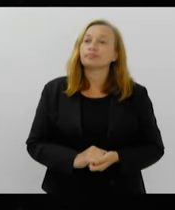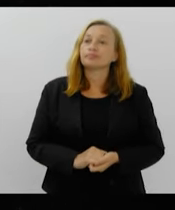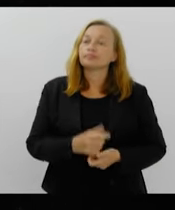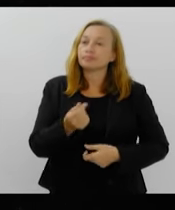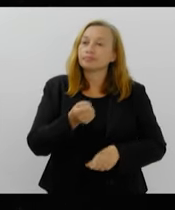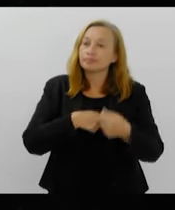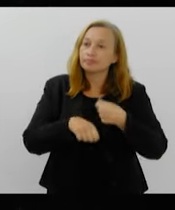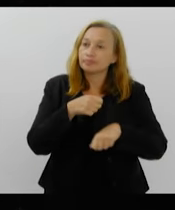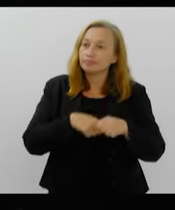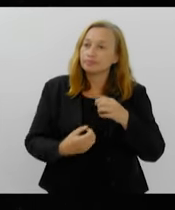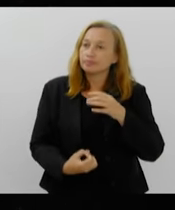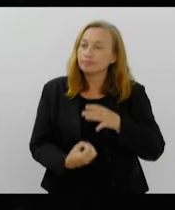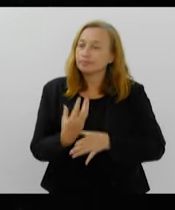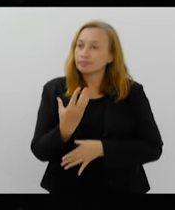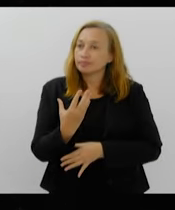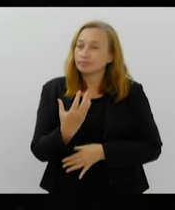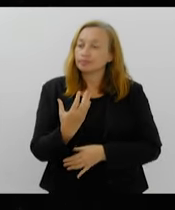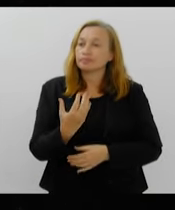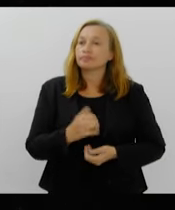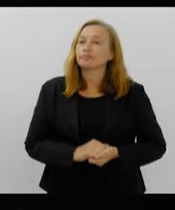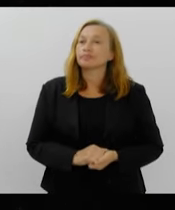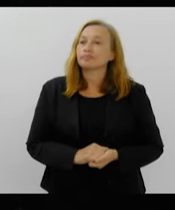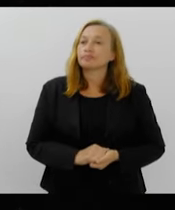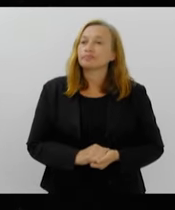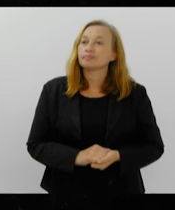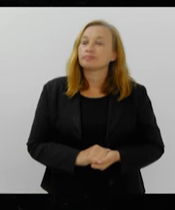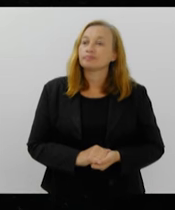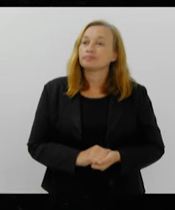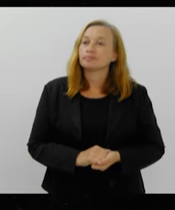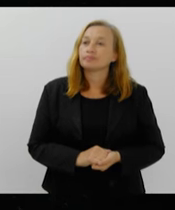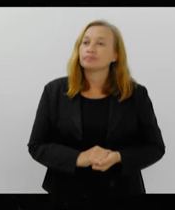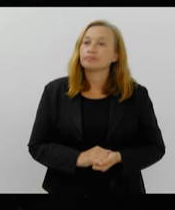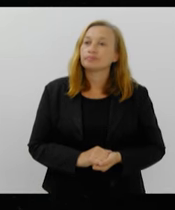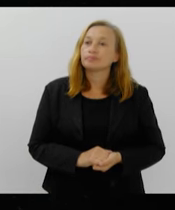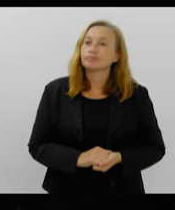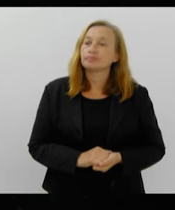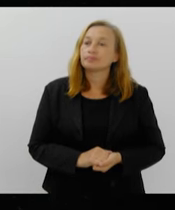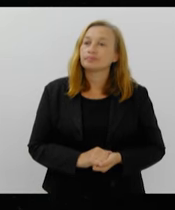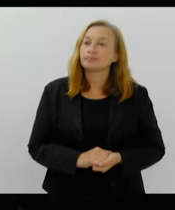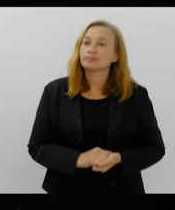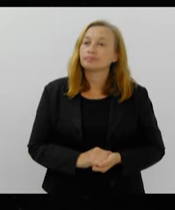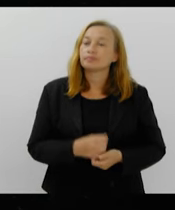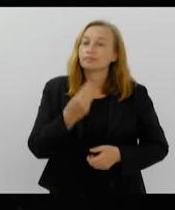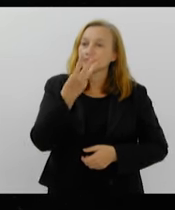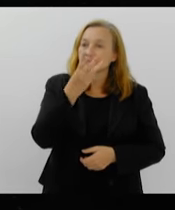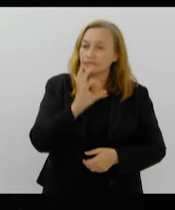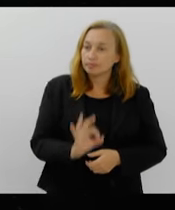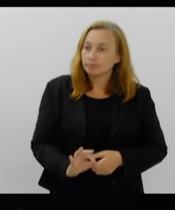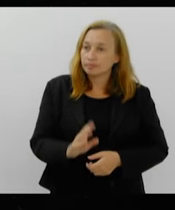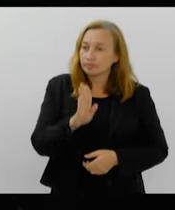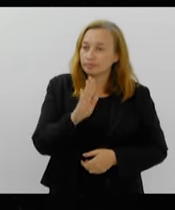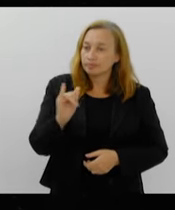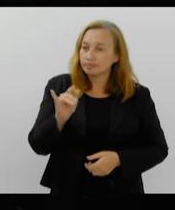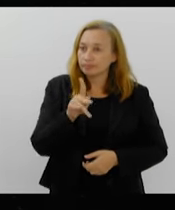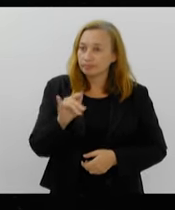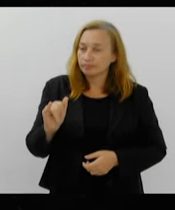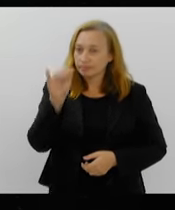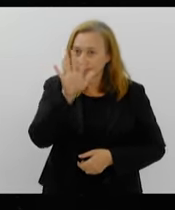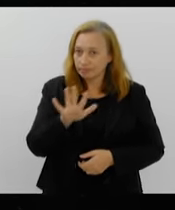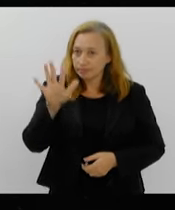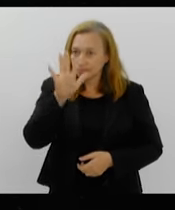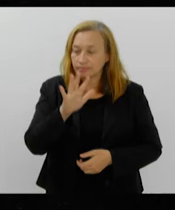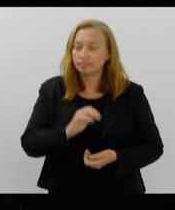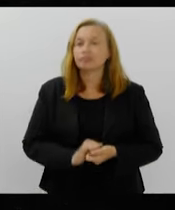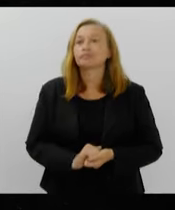economia criativa ser nada mais nada menos do que 3% do PIB nacional ou